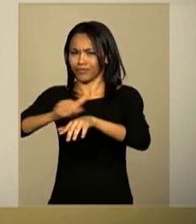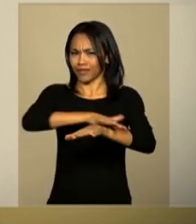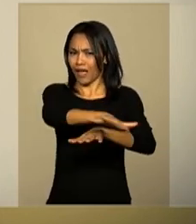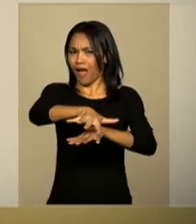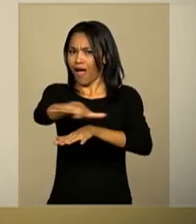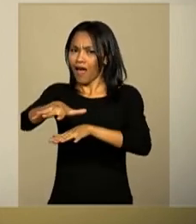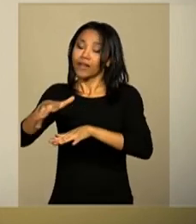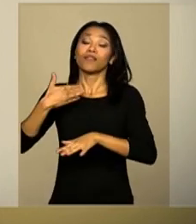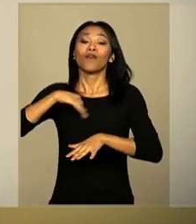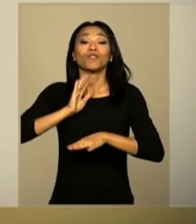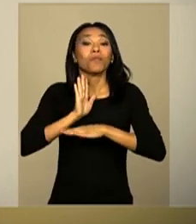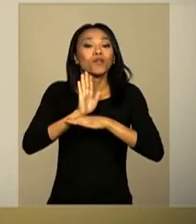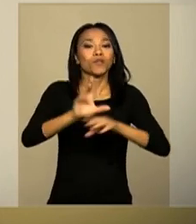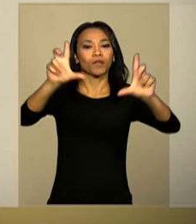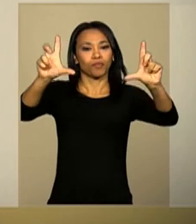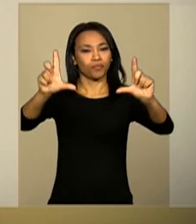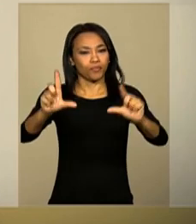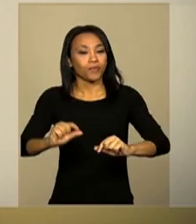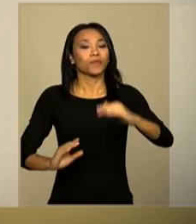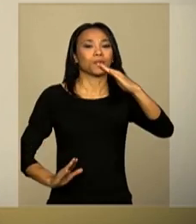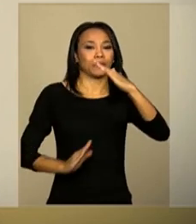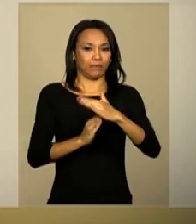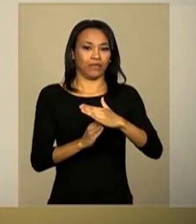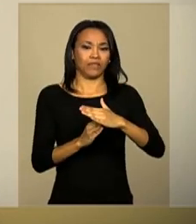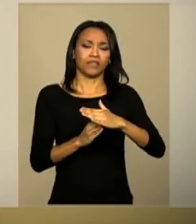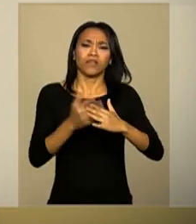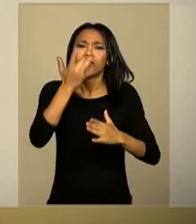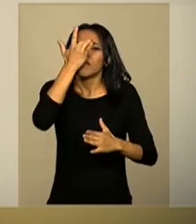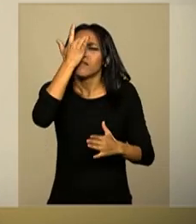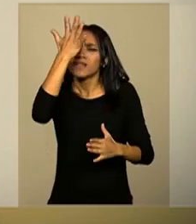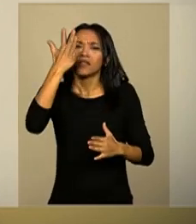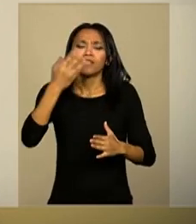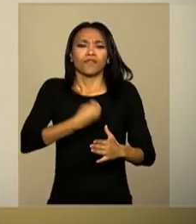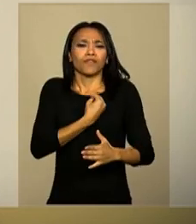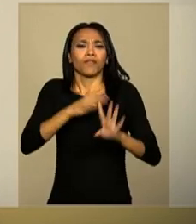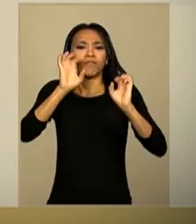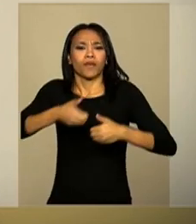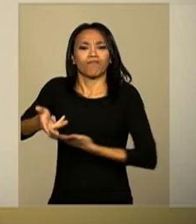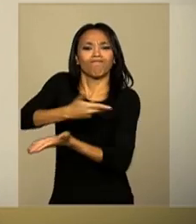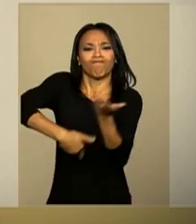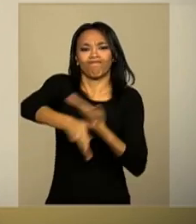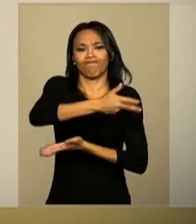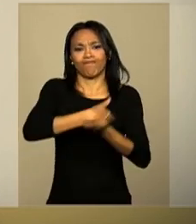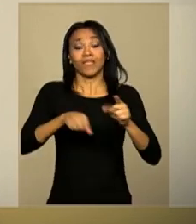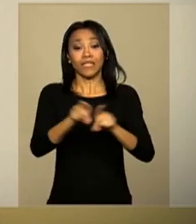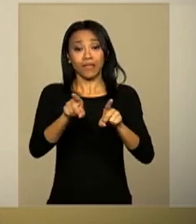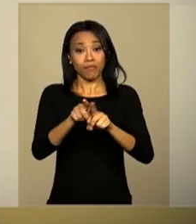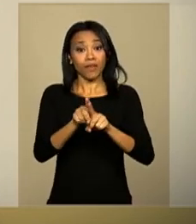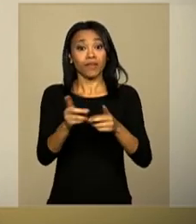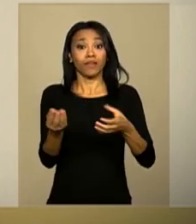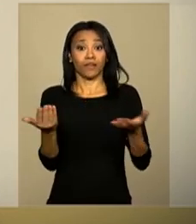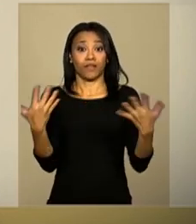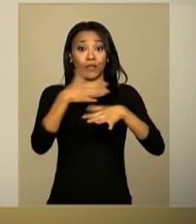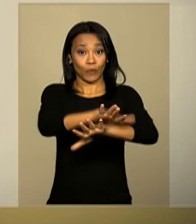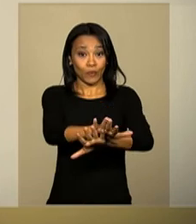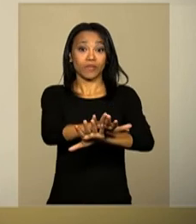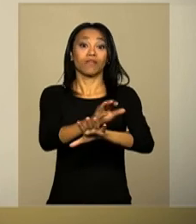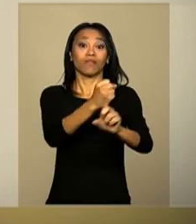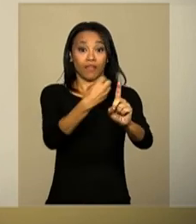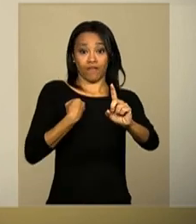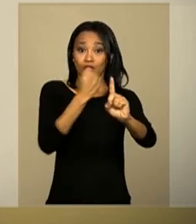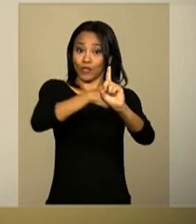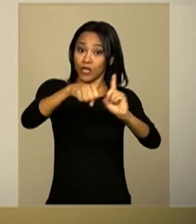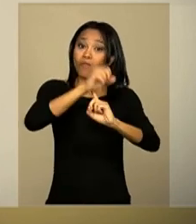nós estamos ajudando a reduzir obstáculos facilitando a convivência e incluindo na vida social as pessoas